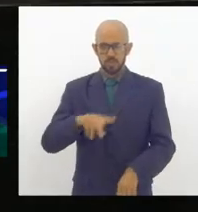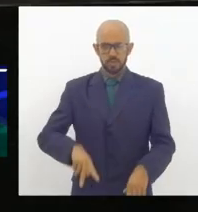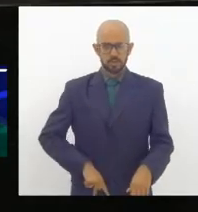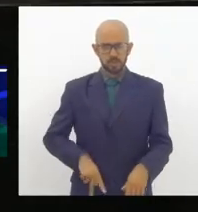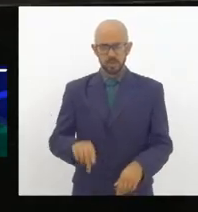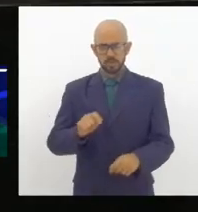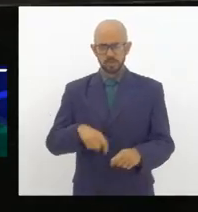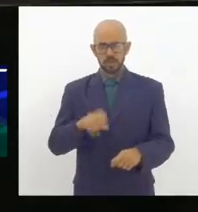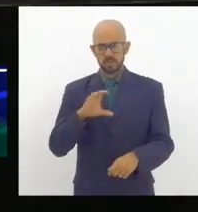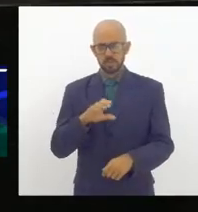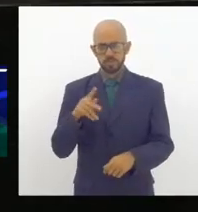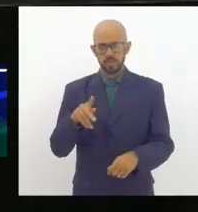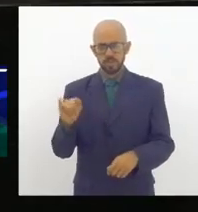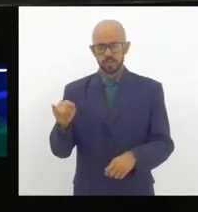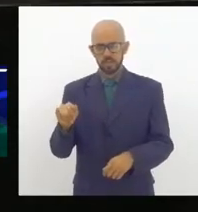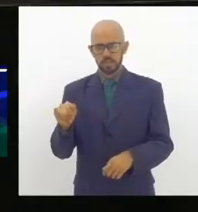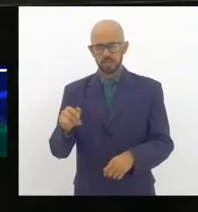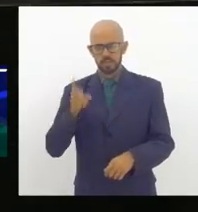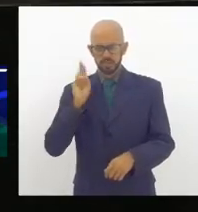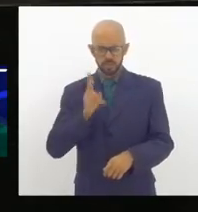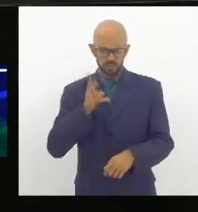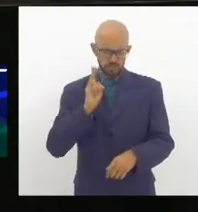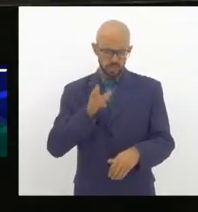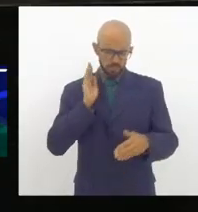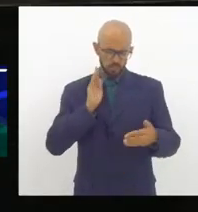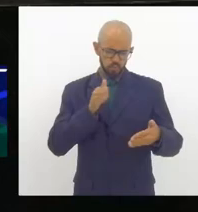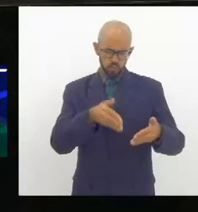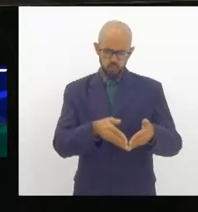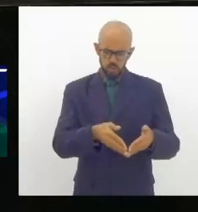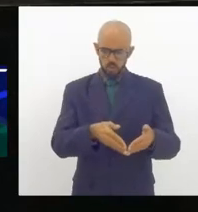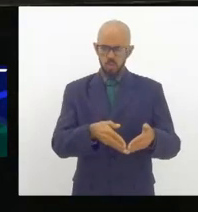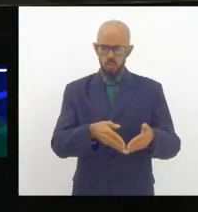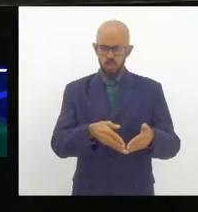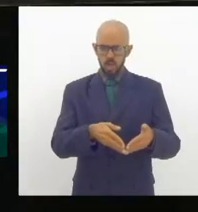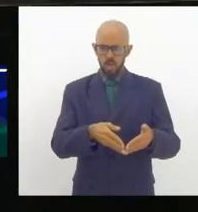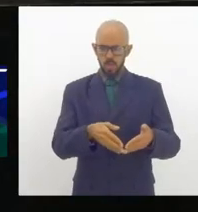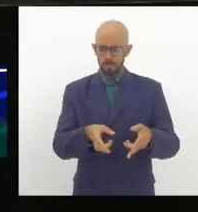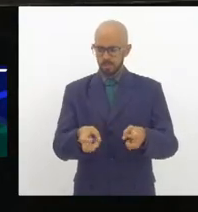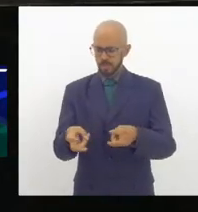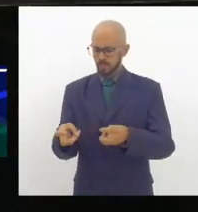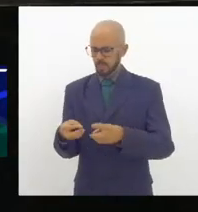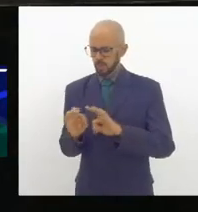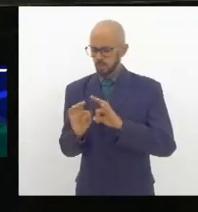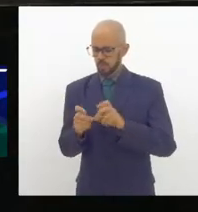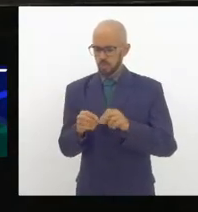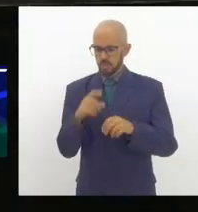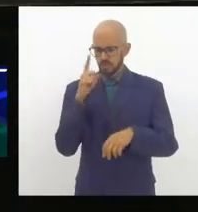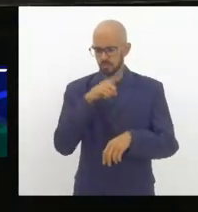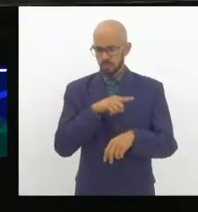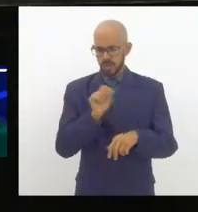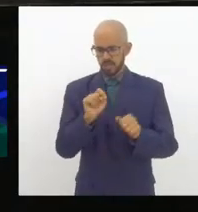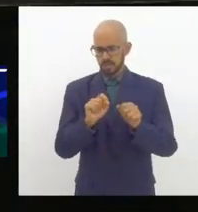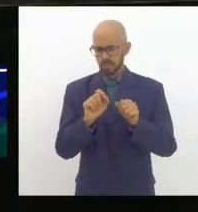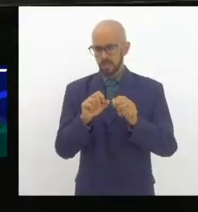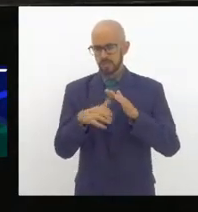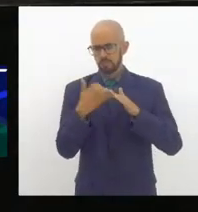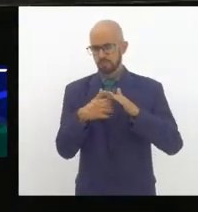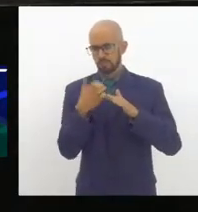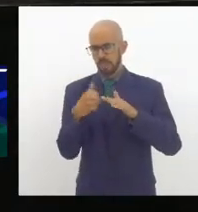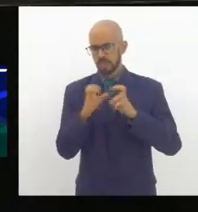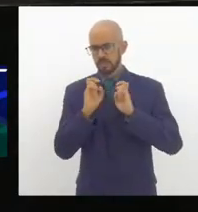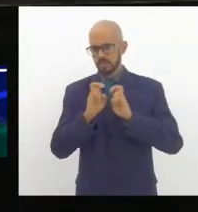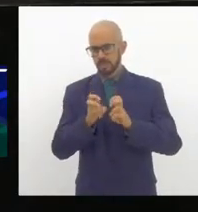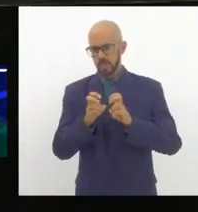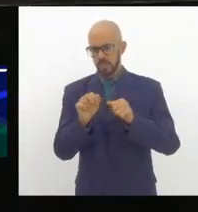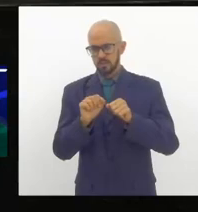dessa CPI sempre me pautei já pura todas as irregularidades cometidas pela SuperVia com a